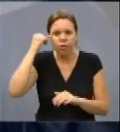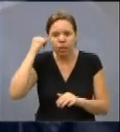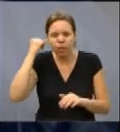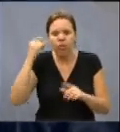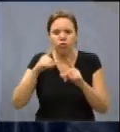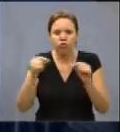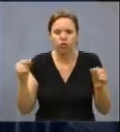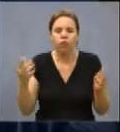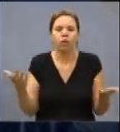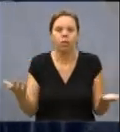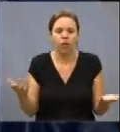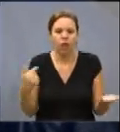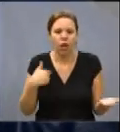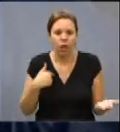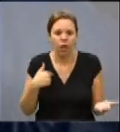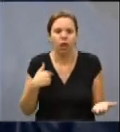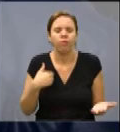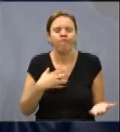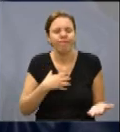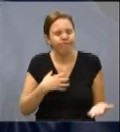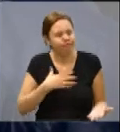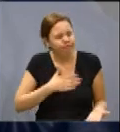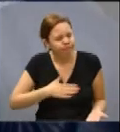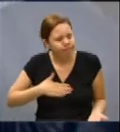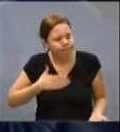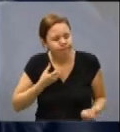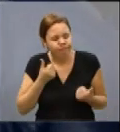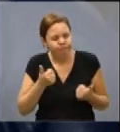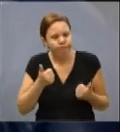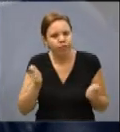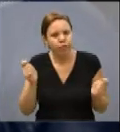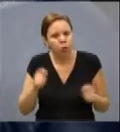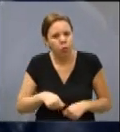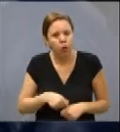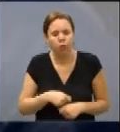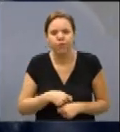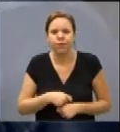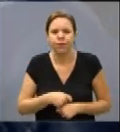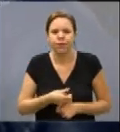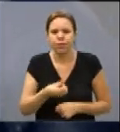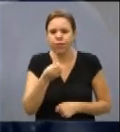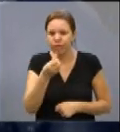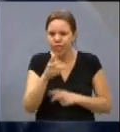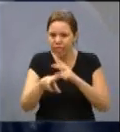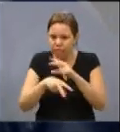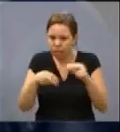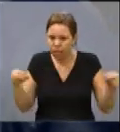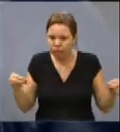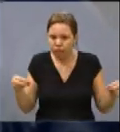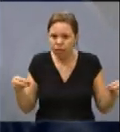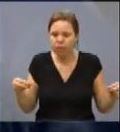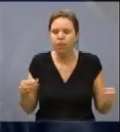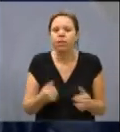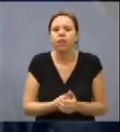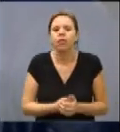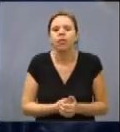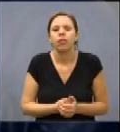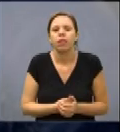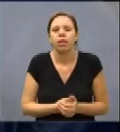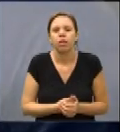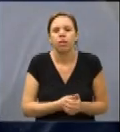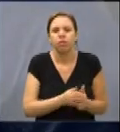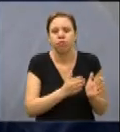lá. É uma sensação muito boa. Afinal, foram 6 premiações em categorias